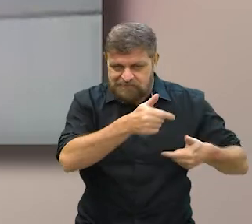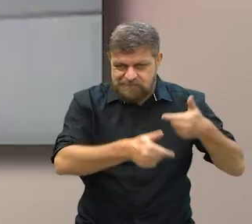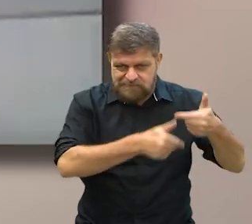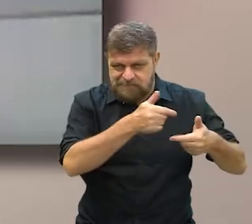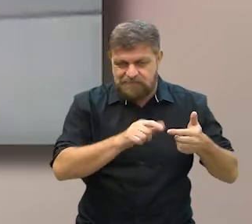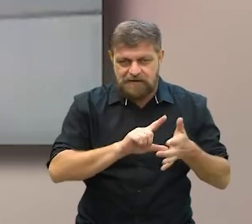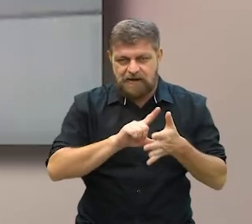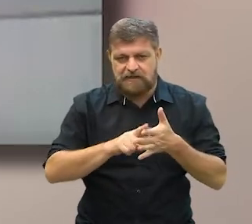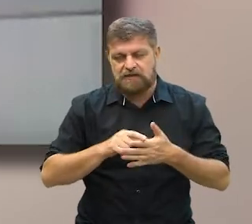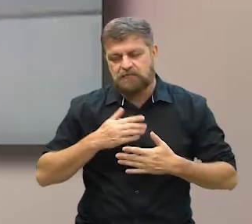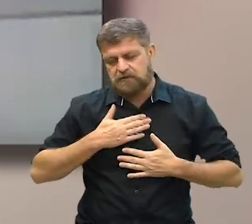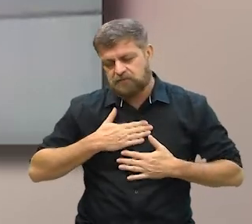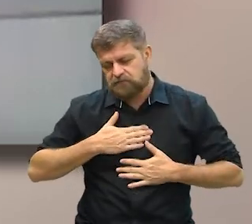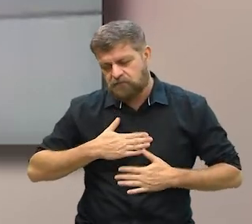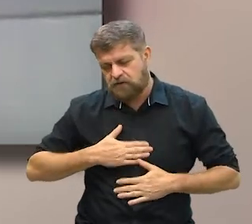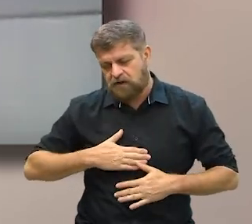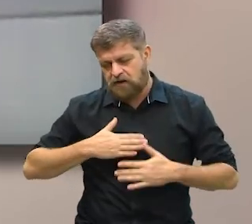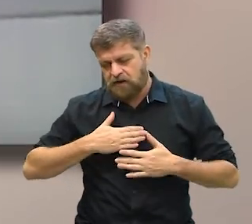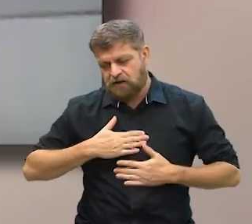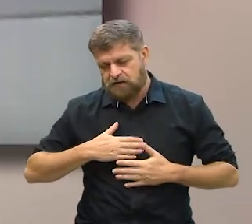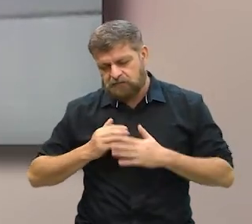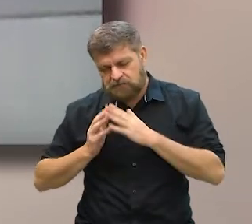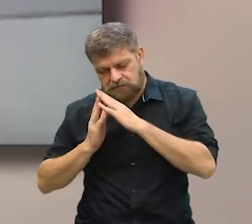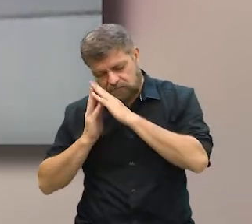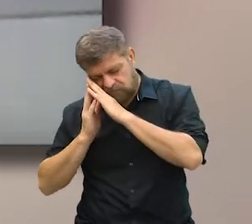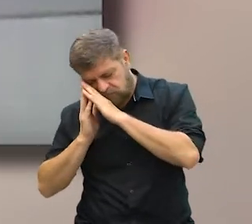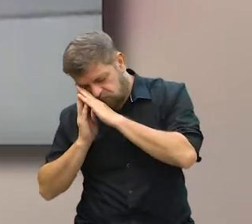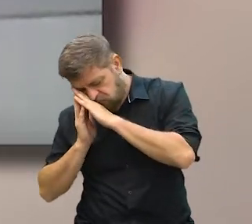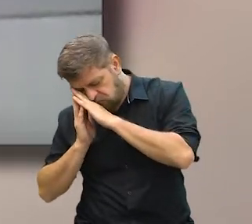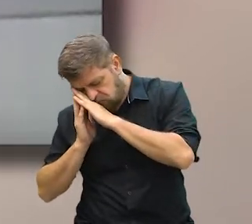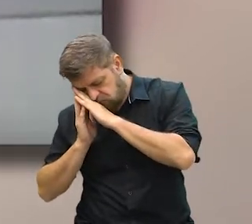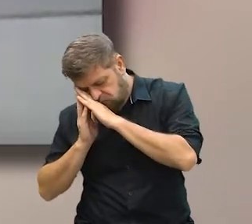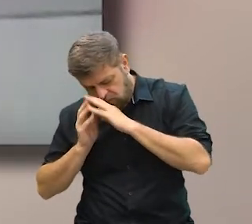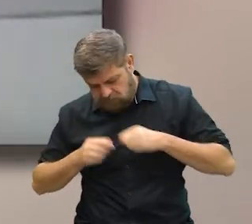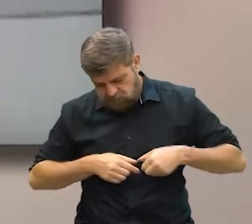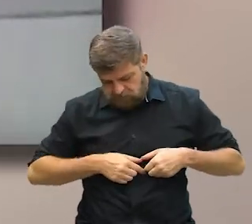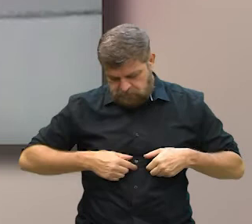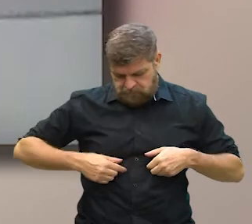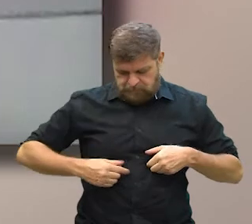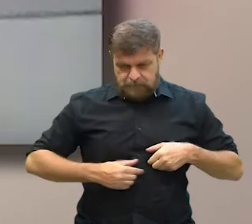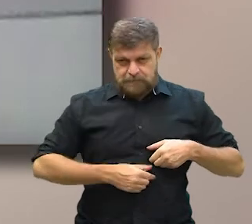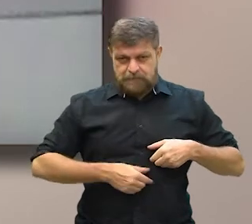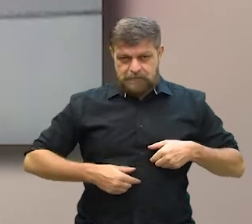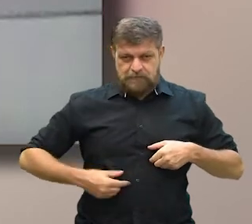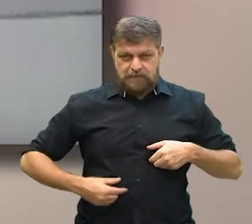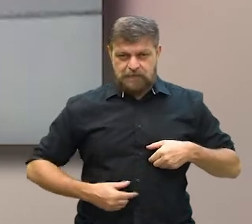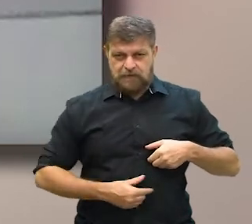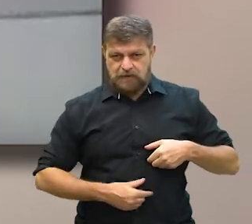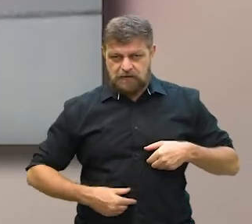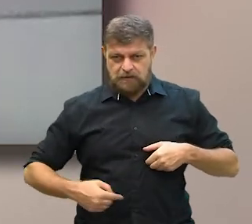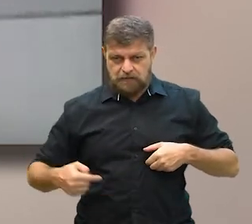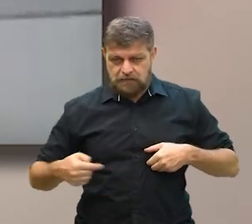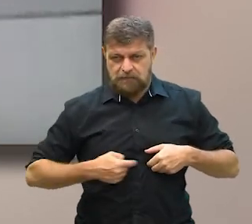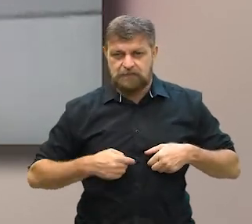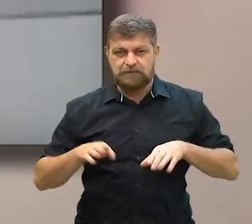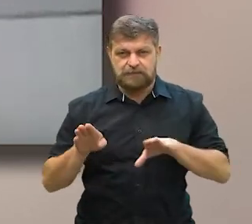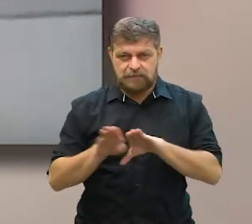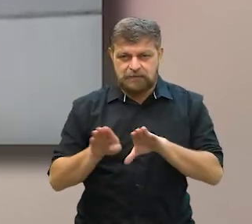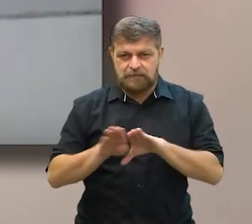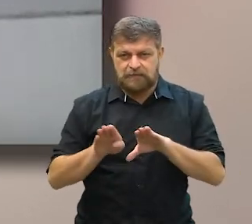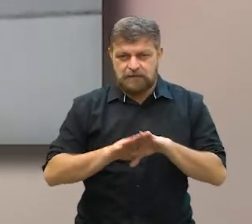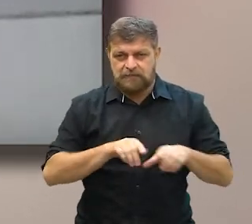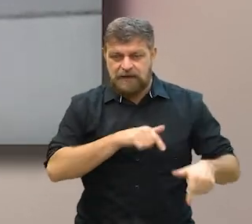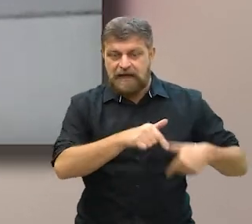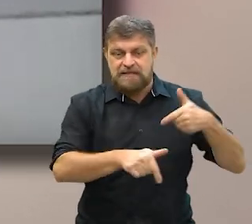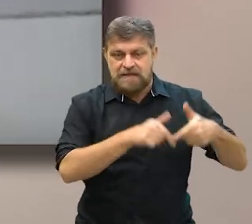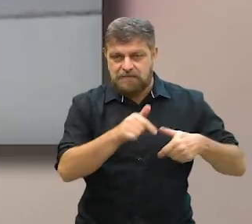maior atividade e o seu horário de relativo repouso. Né? E o trato digestivo é